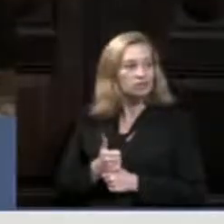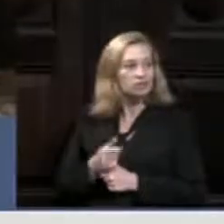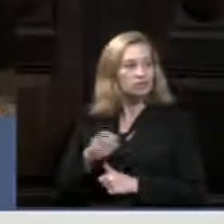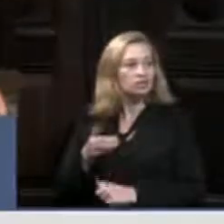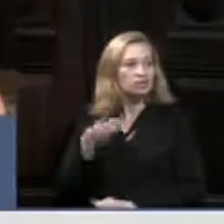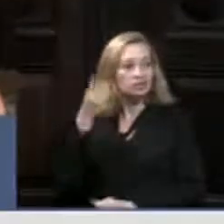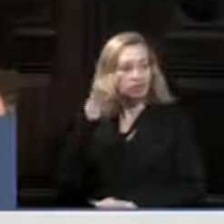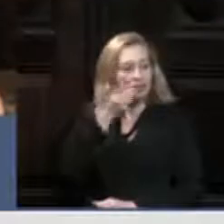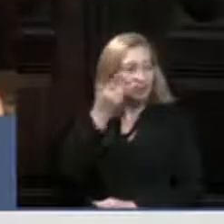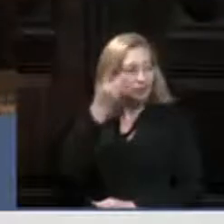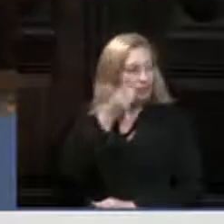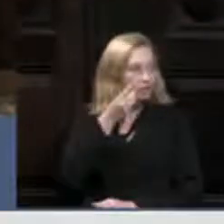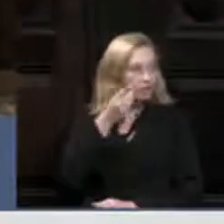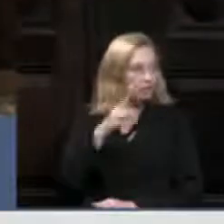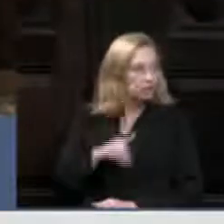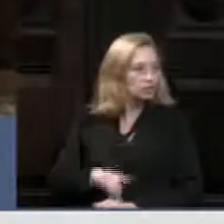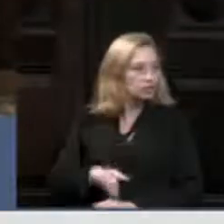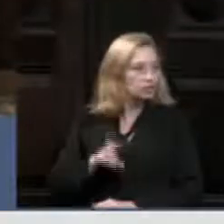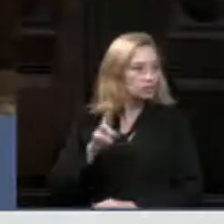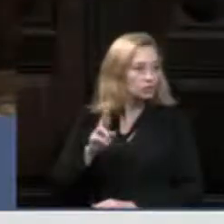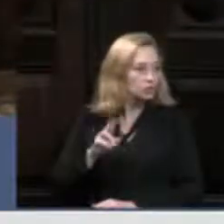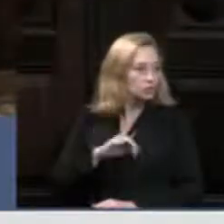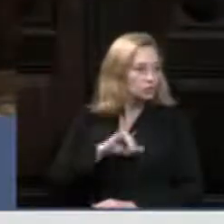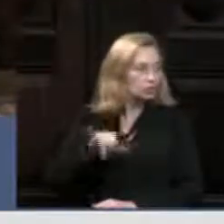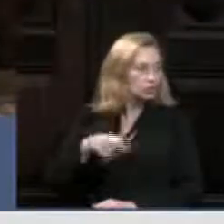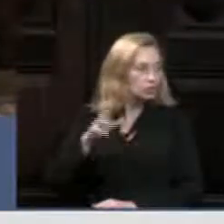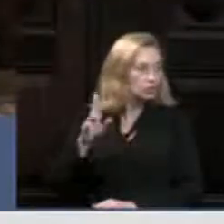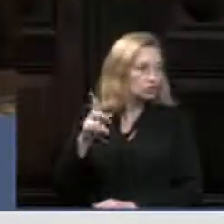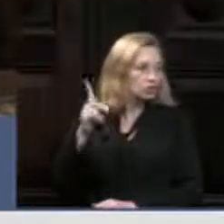deputado Dr. Julianelli.